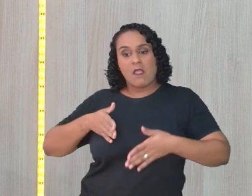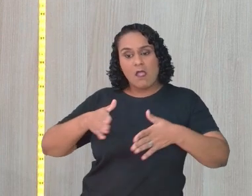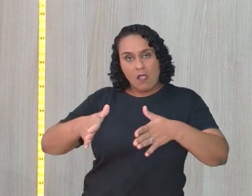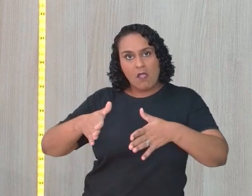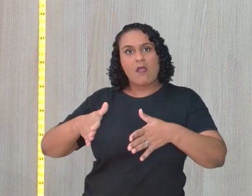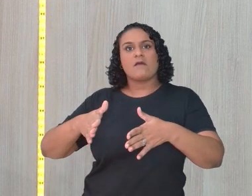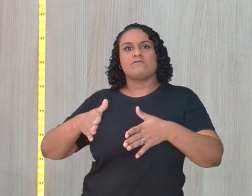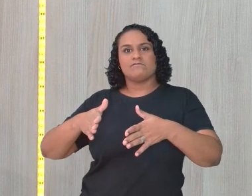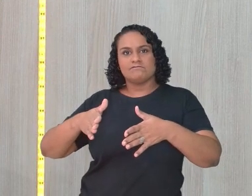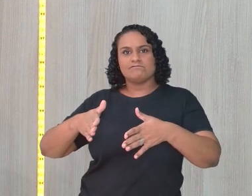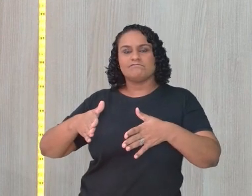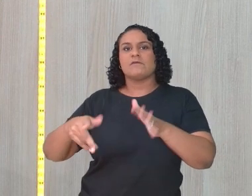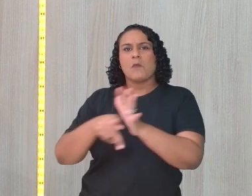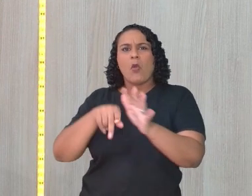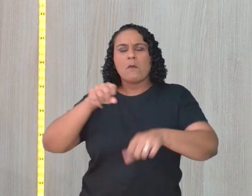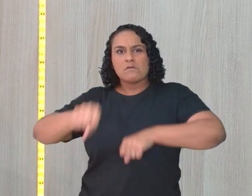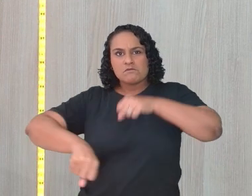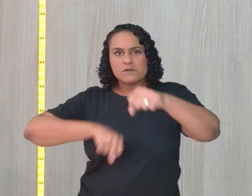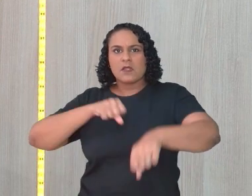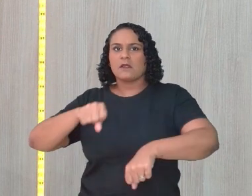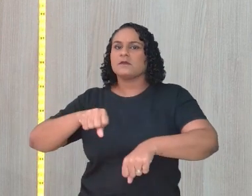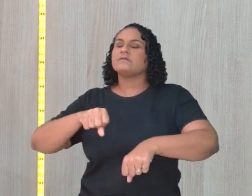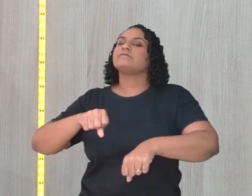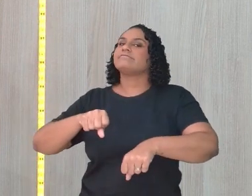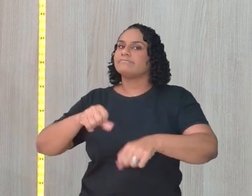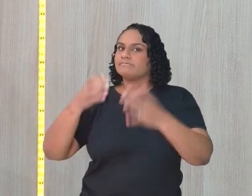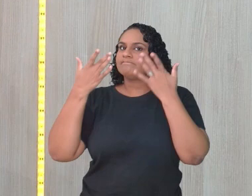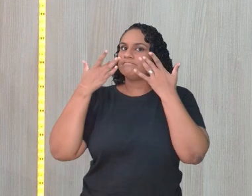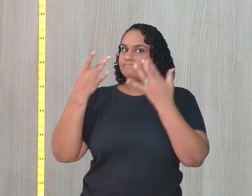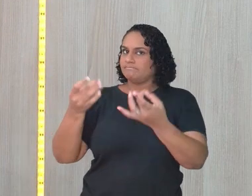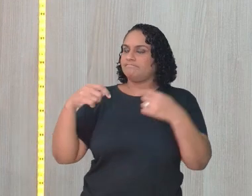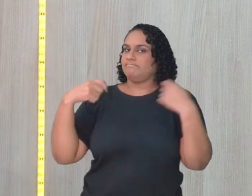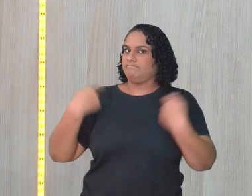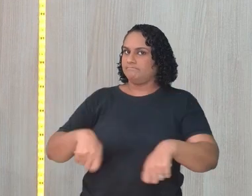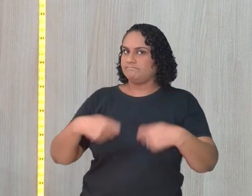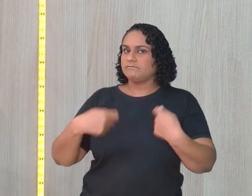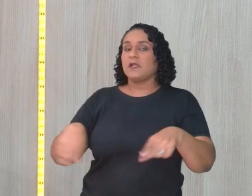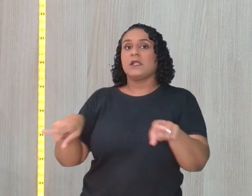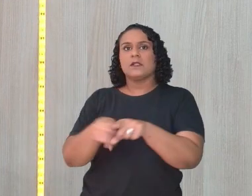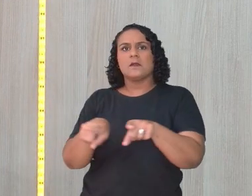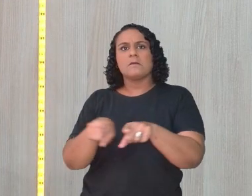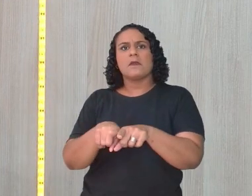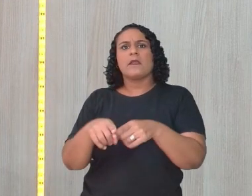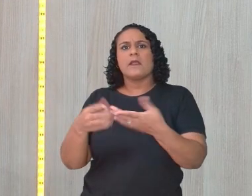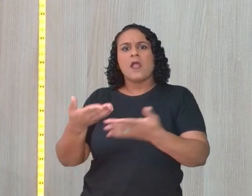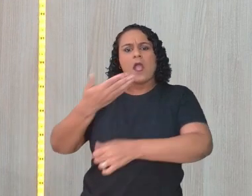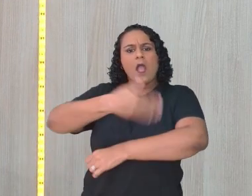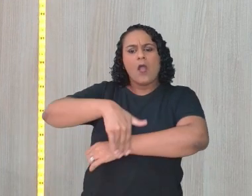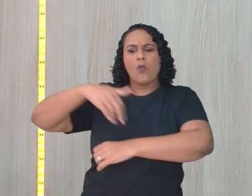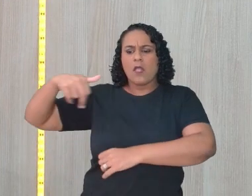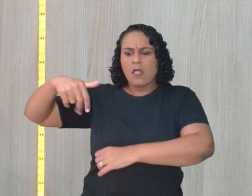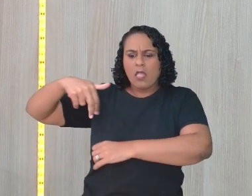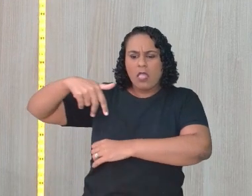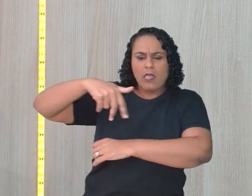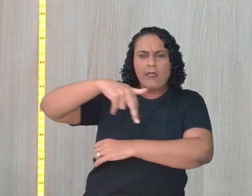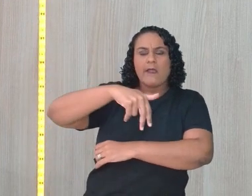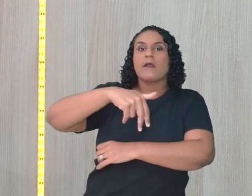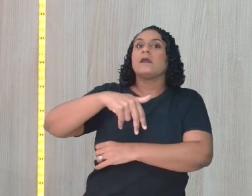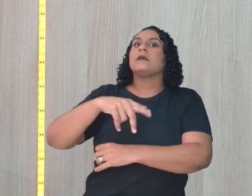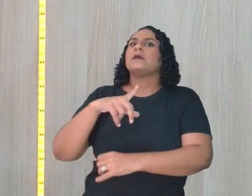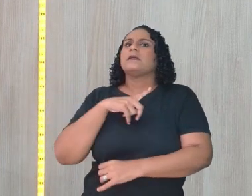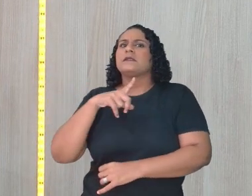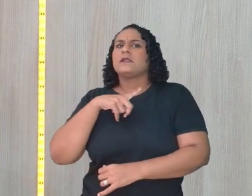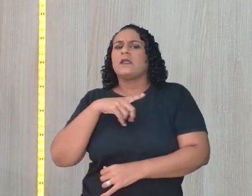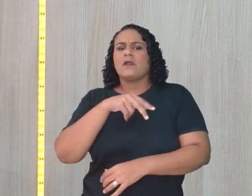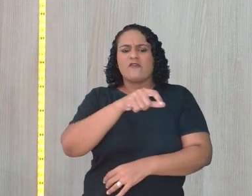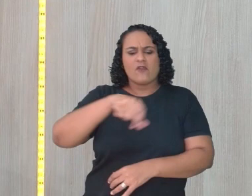vocês a ciclofaixa, mas tem que ficar muito atento. E também a questão aí de atravessar as ruas, então tem a faixa. Ah, professora, mas está